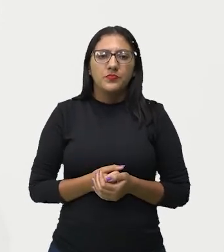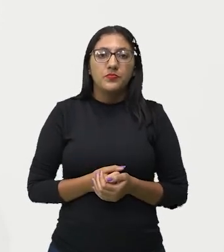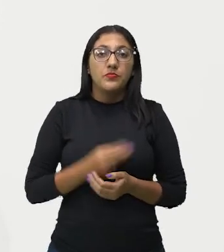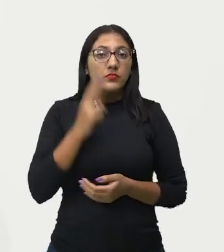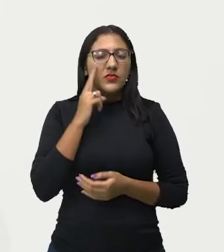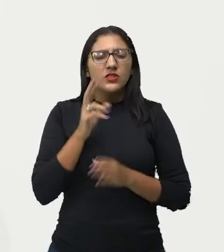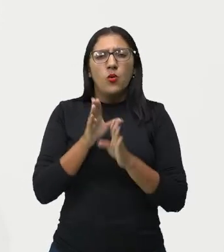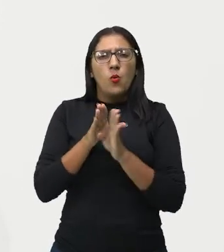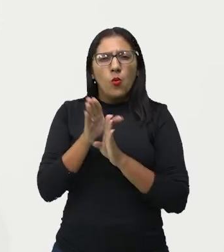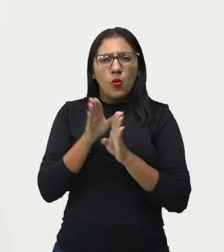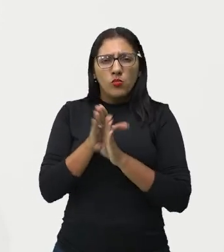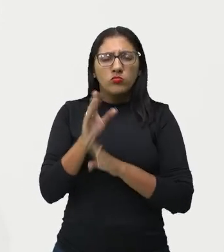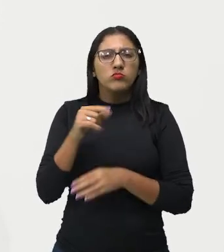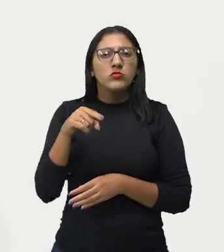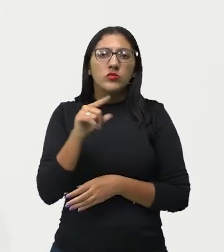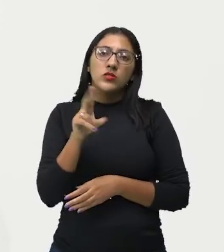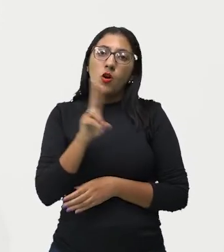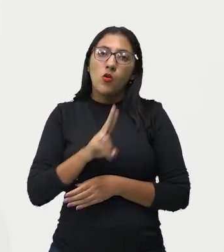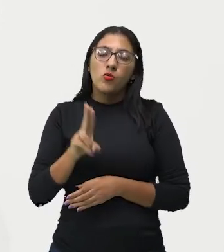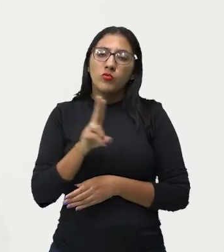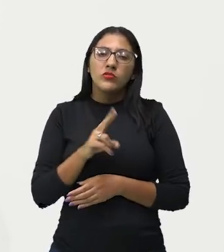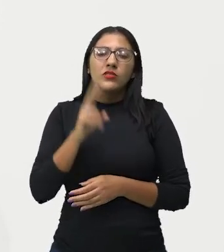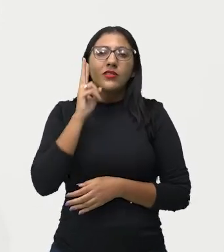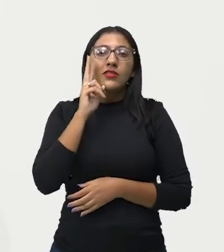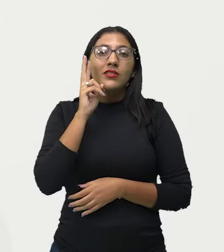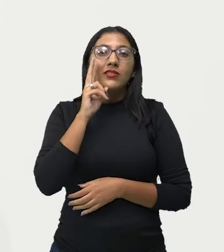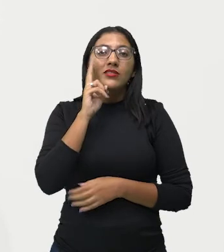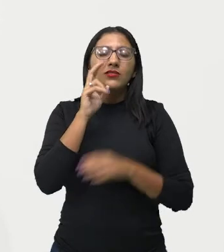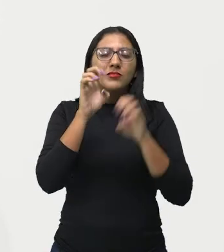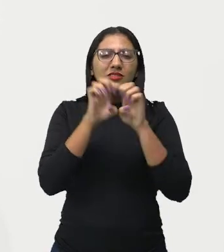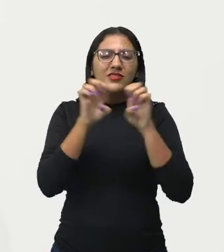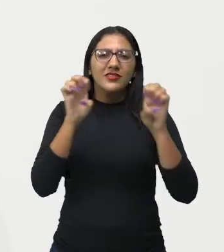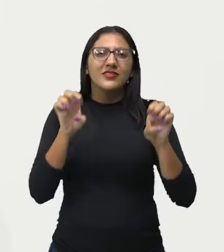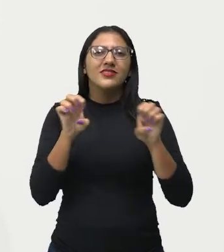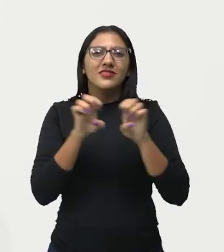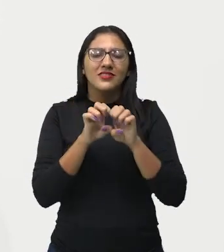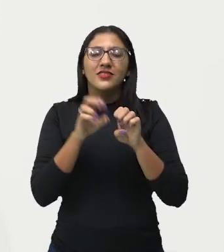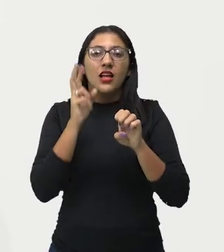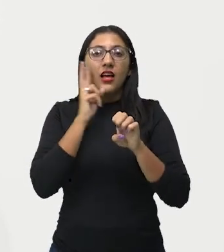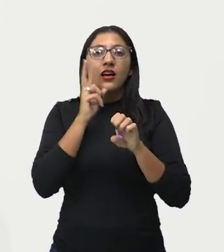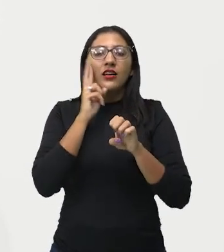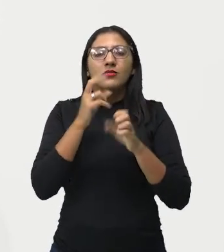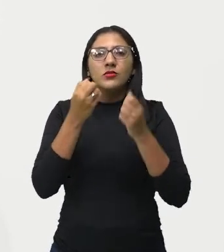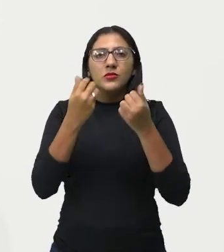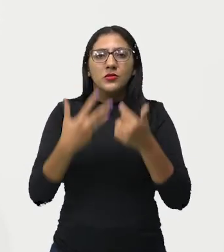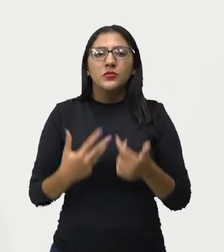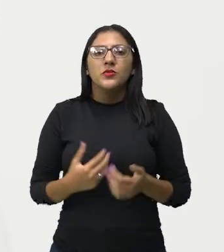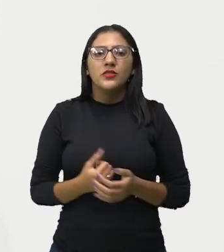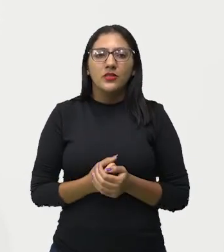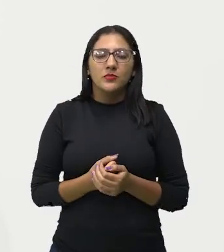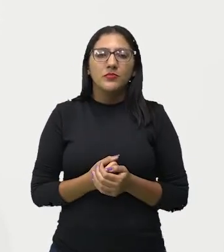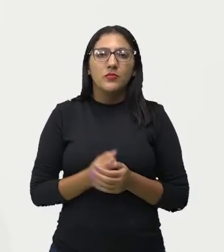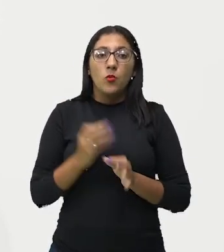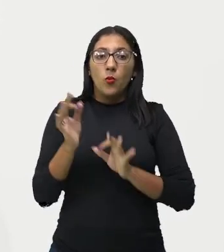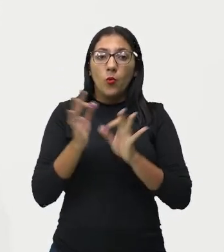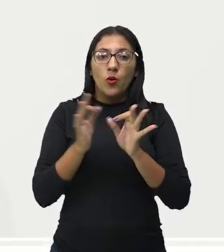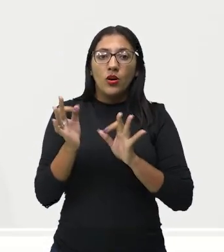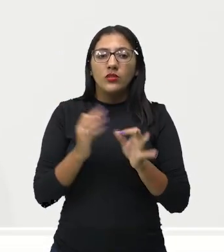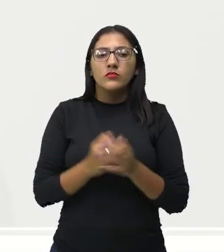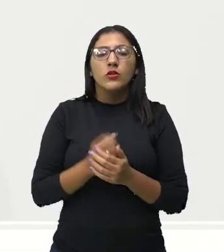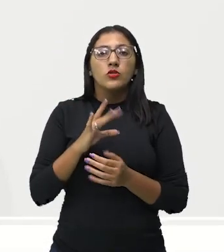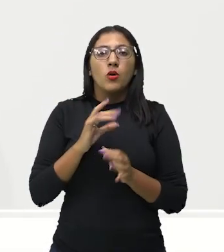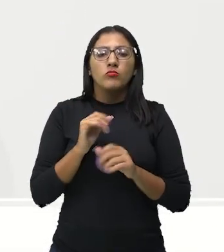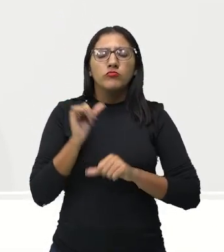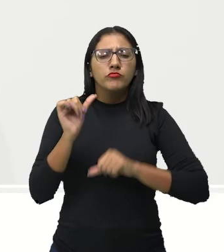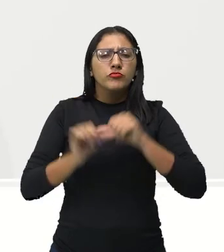te aconselho, né, a usar a fórmula que o professor Paulo te ensinou, te mostrou agora há pouco. Vai lá, pega a fórmula, a gente vai